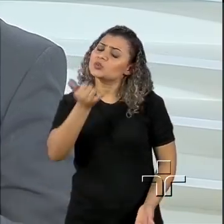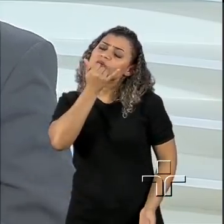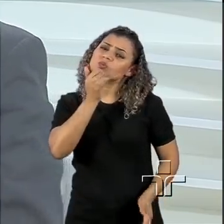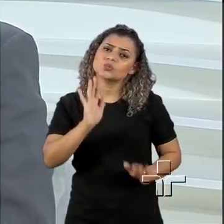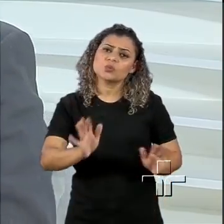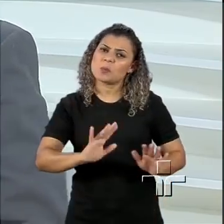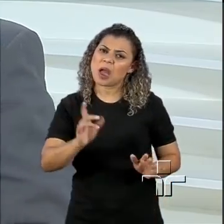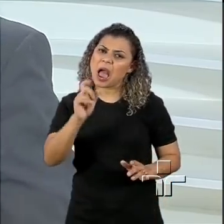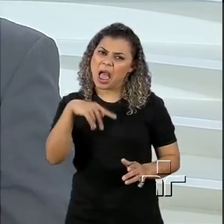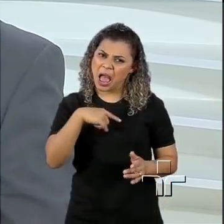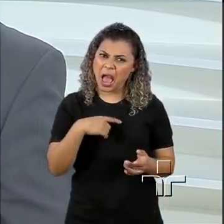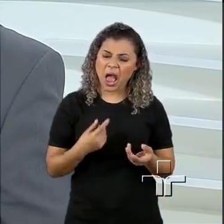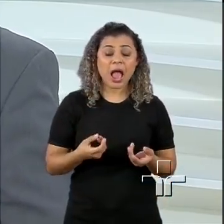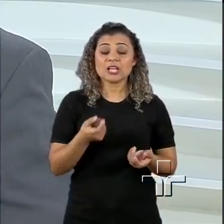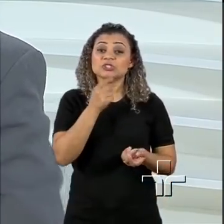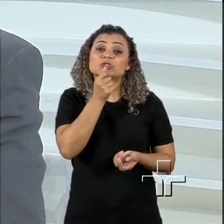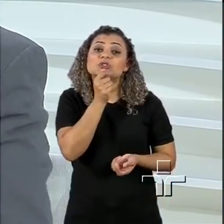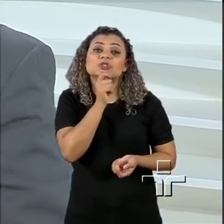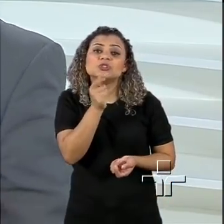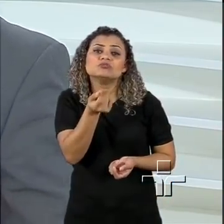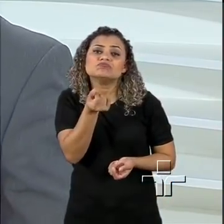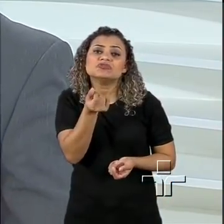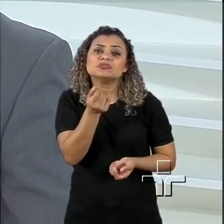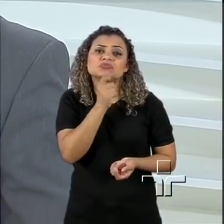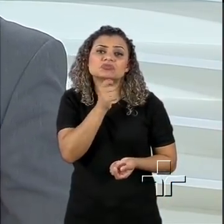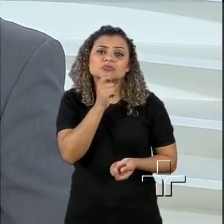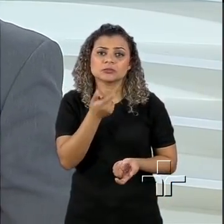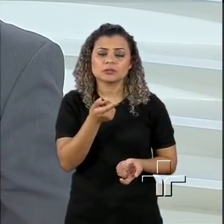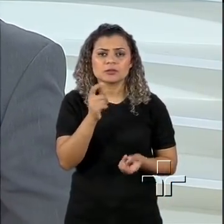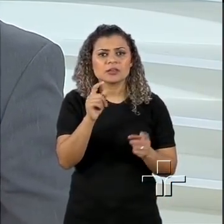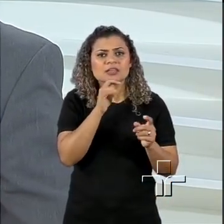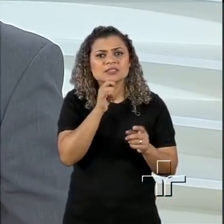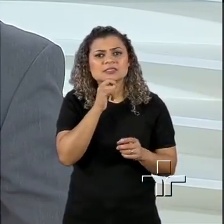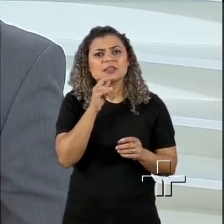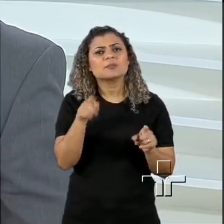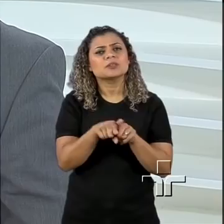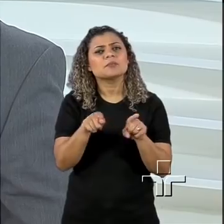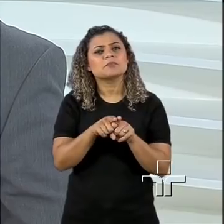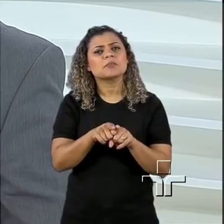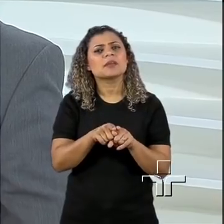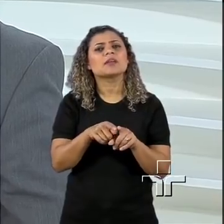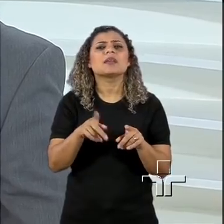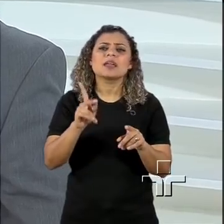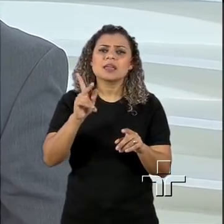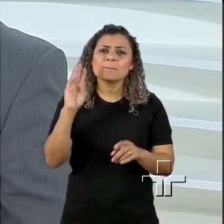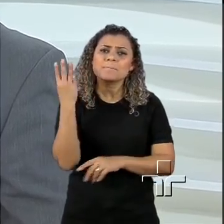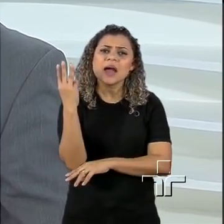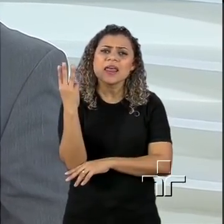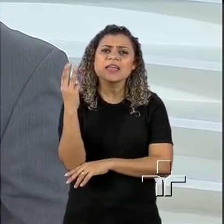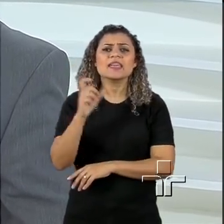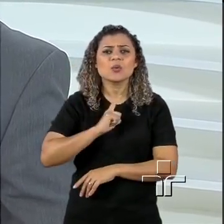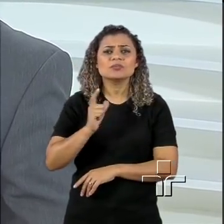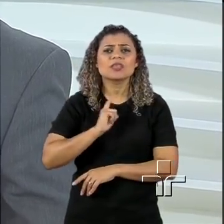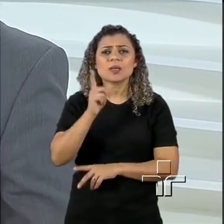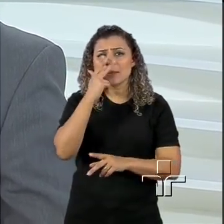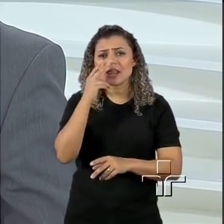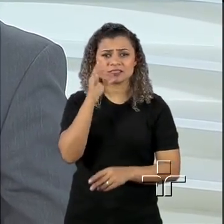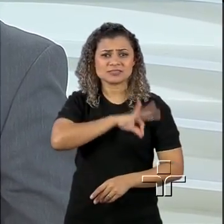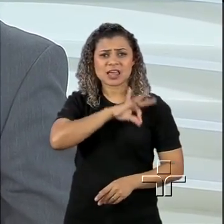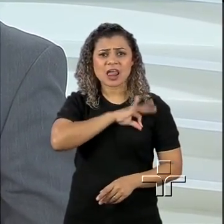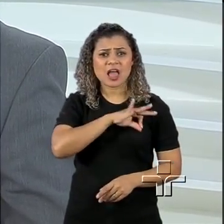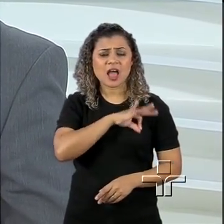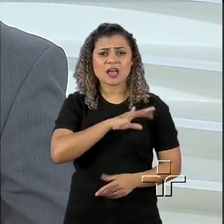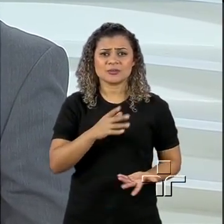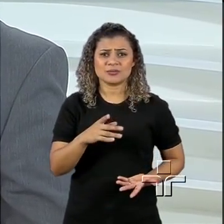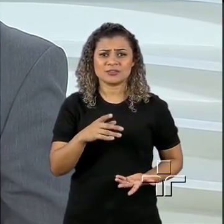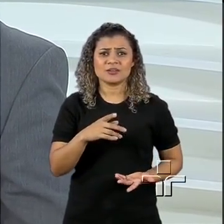ser orçamentária, porque se um estado como Maranhão paga mais de R$5.000 de entrada para o salário de um professor, não é possível que o